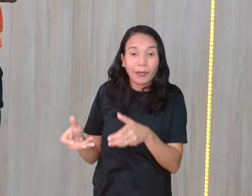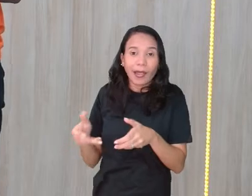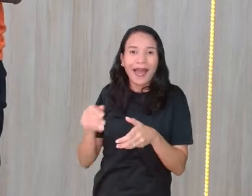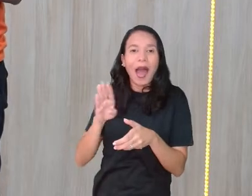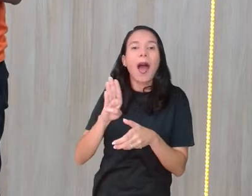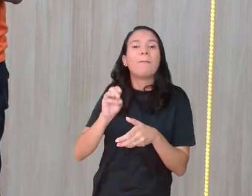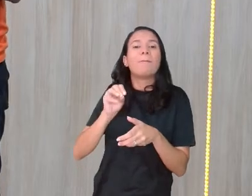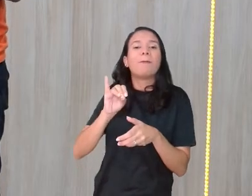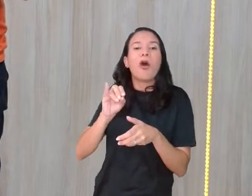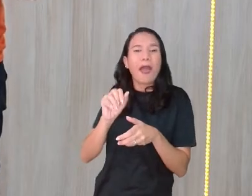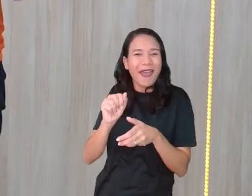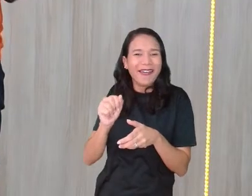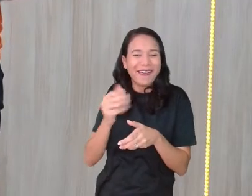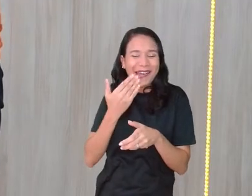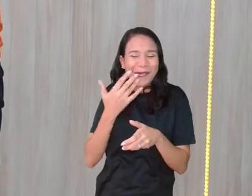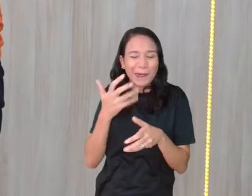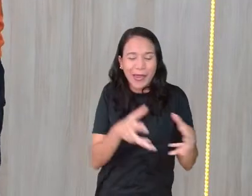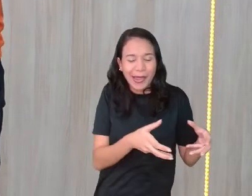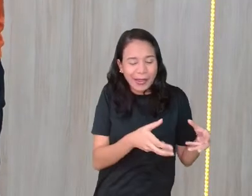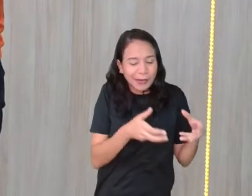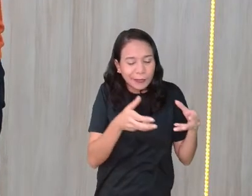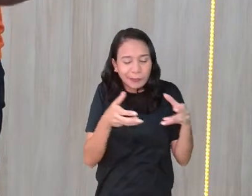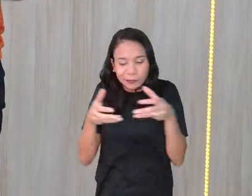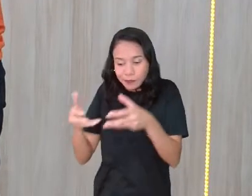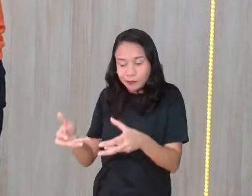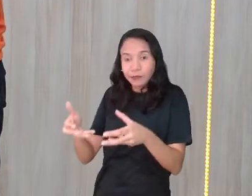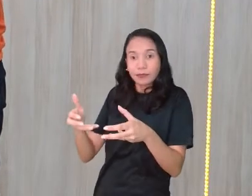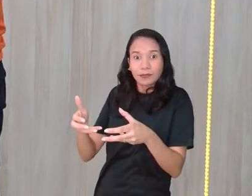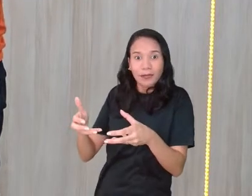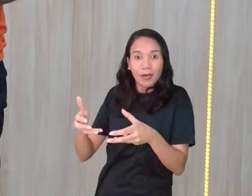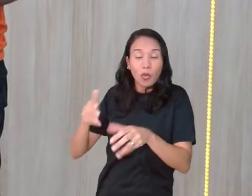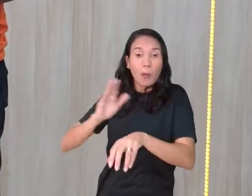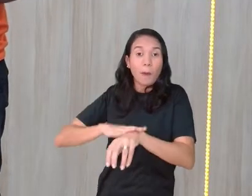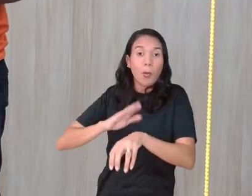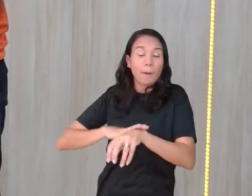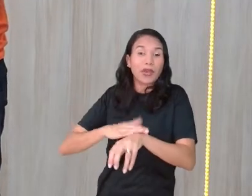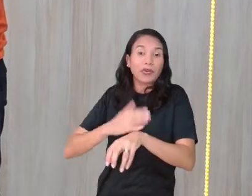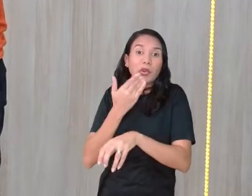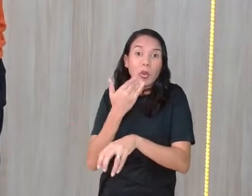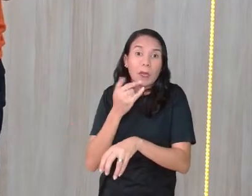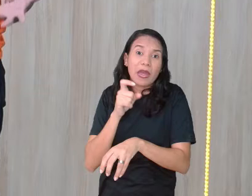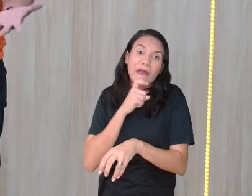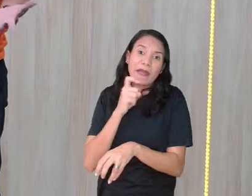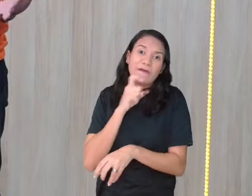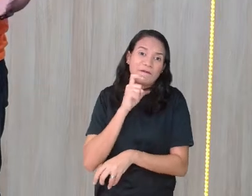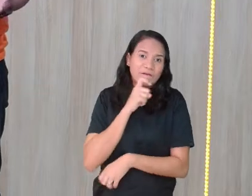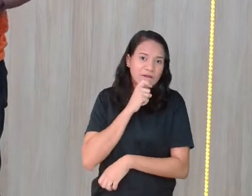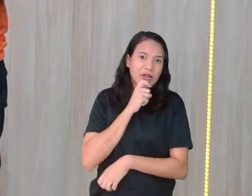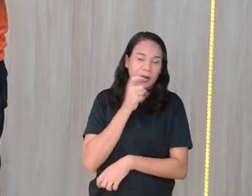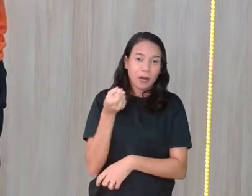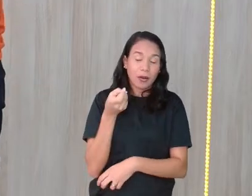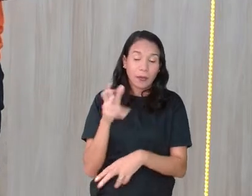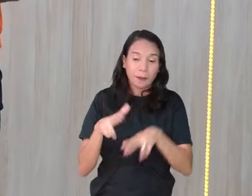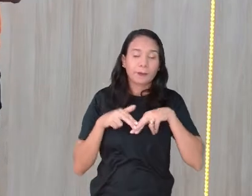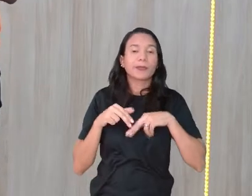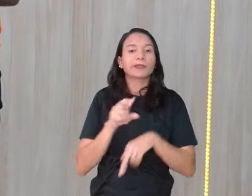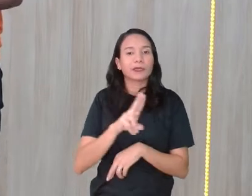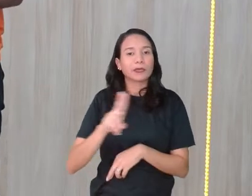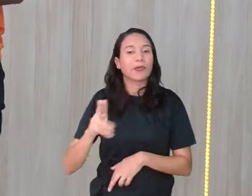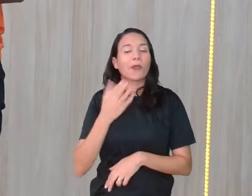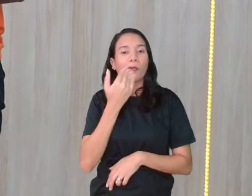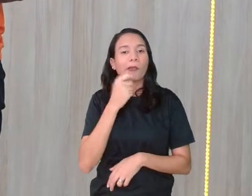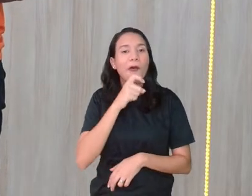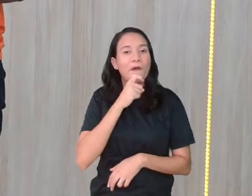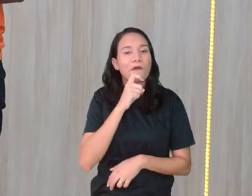boia. Popularmente. Então leva a refeição e quando vai ter tempo de comer, ela tá o quê? Tá fria. Então por isso chama boia